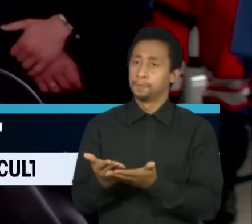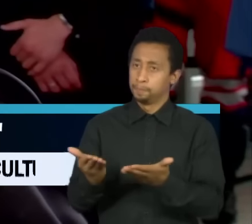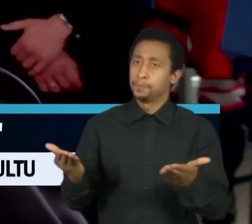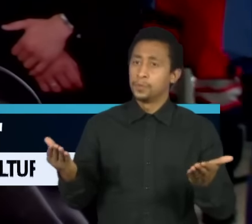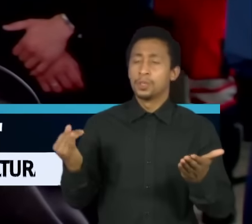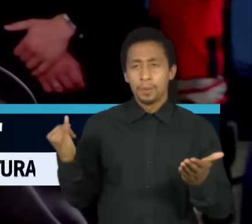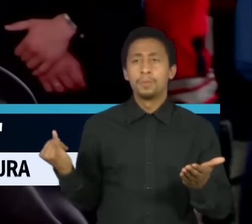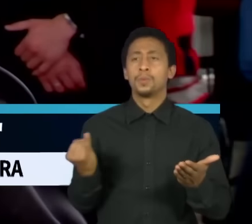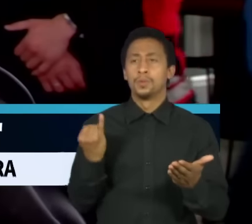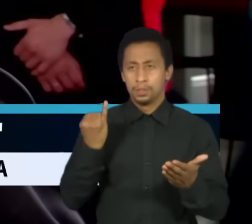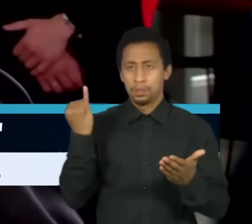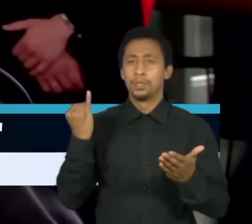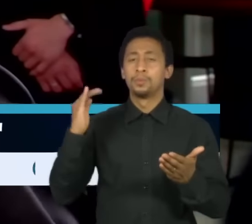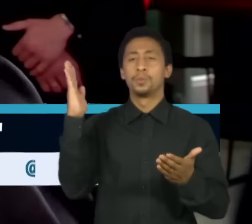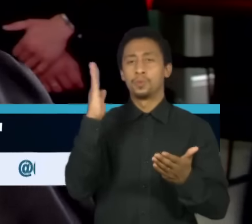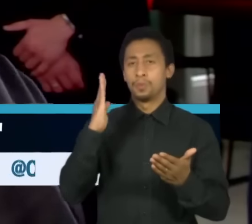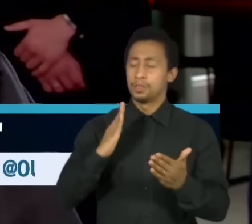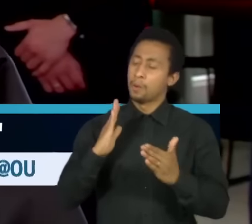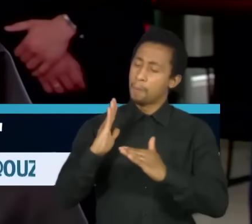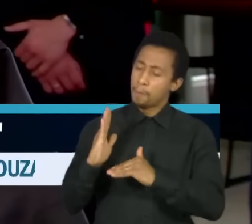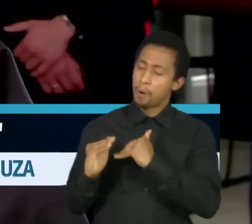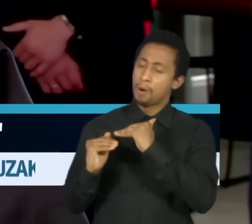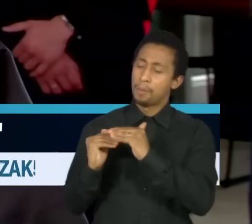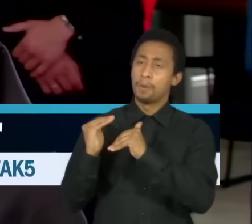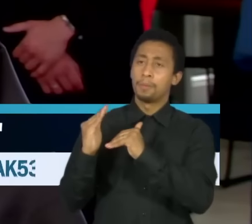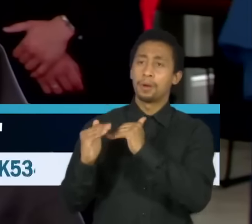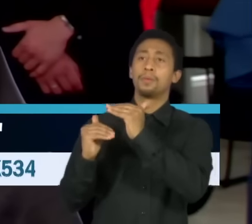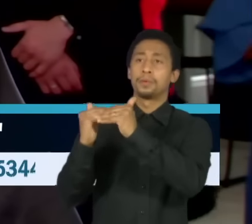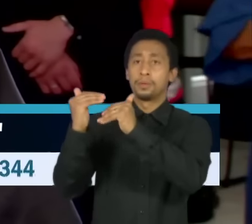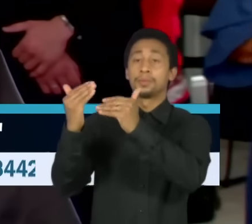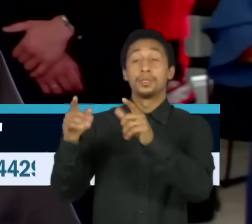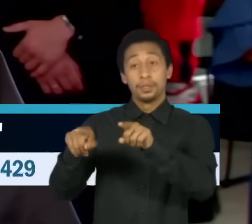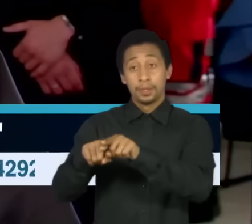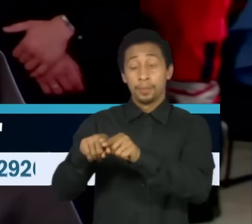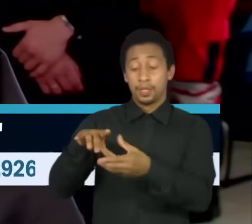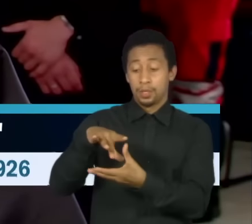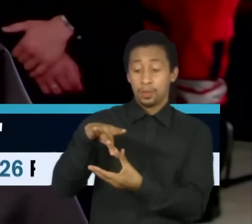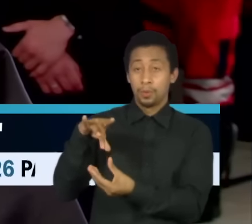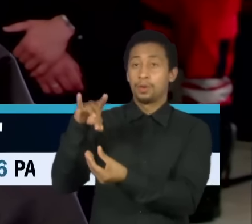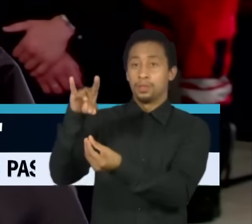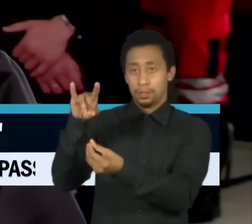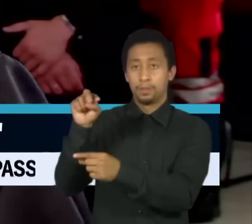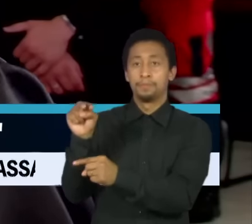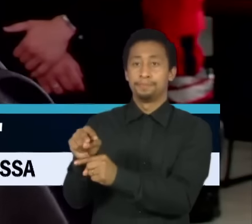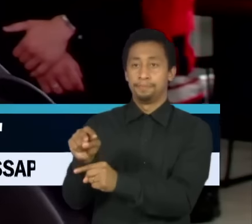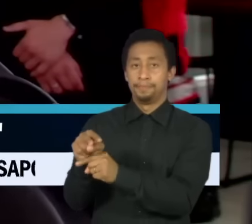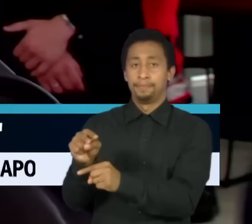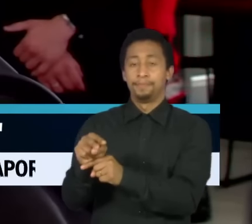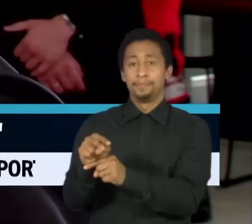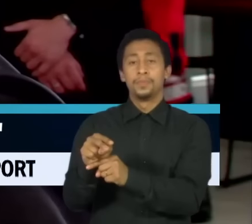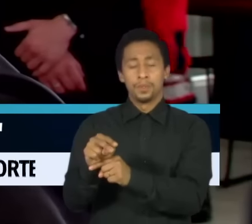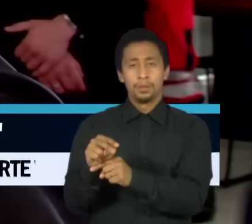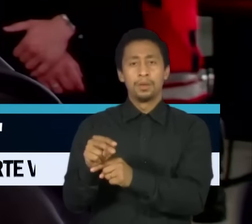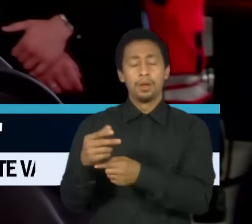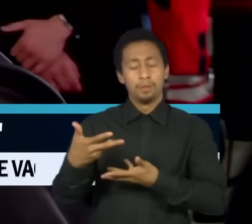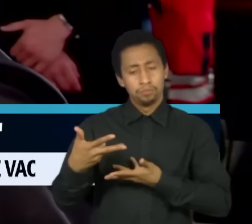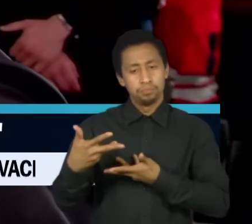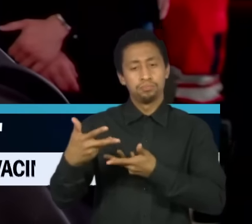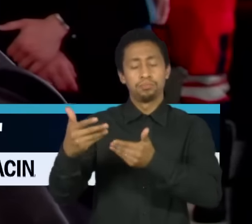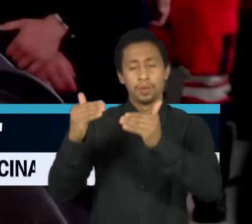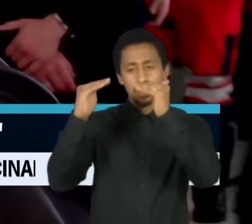a construção do nosso país e para a construção da nossa democracia. Contem também sempre com o meu